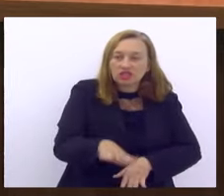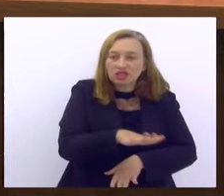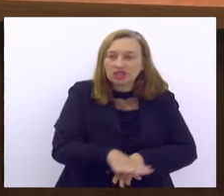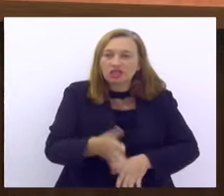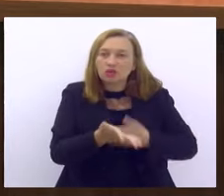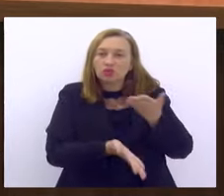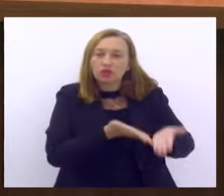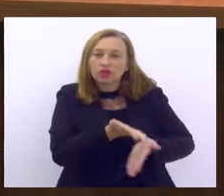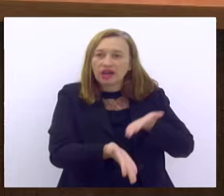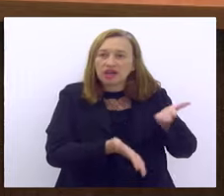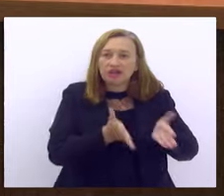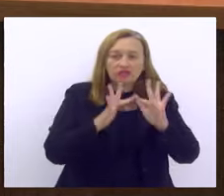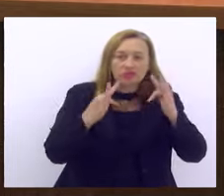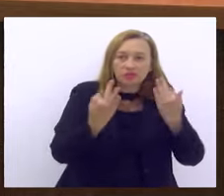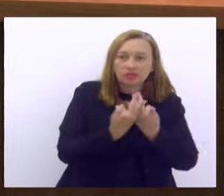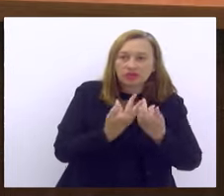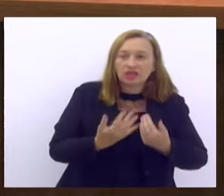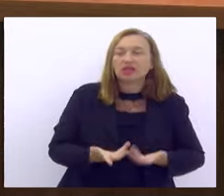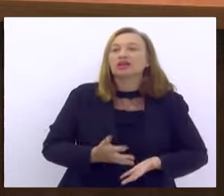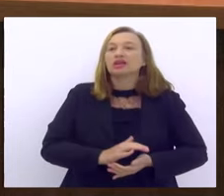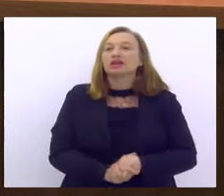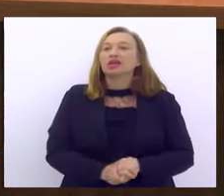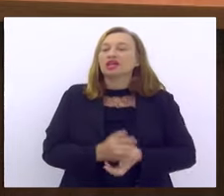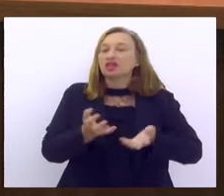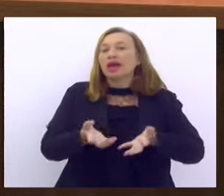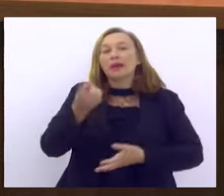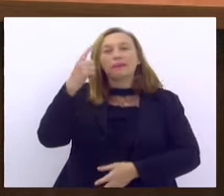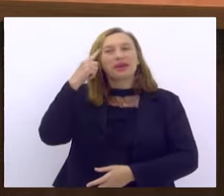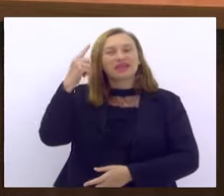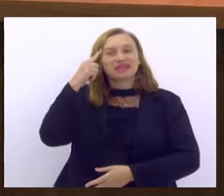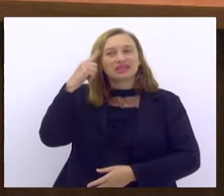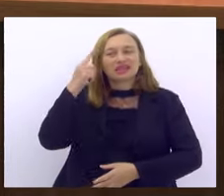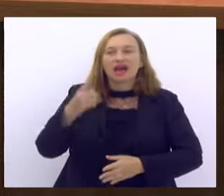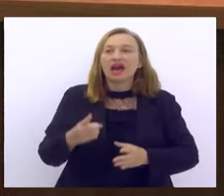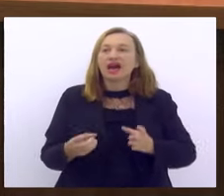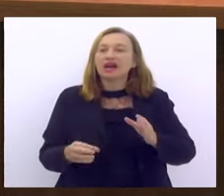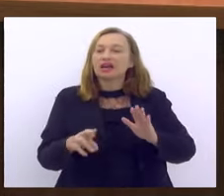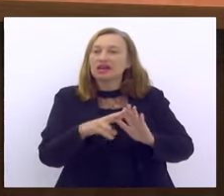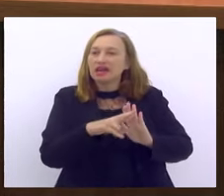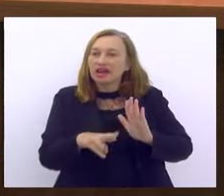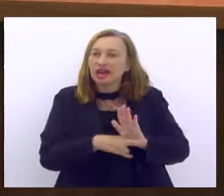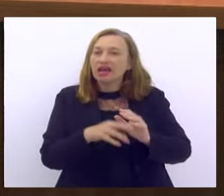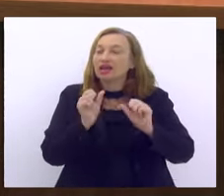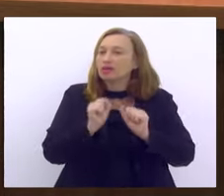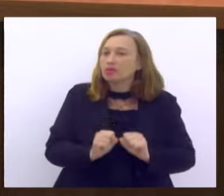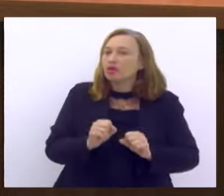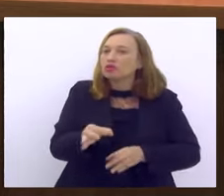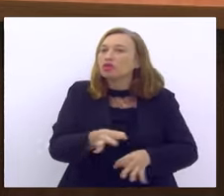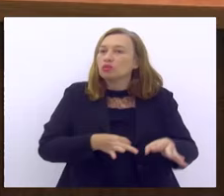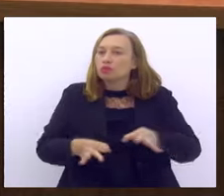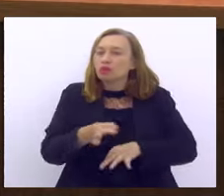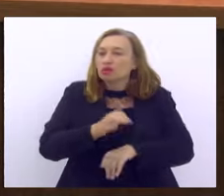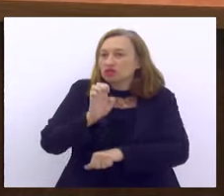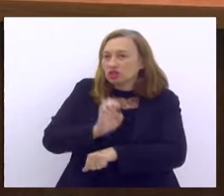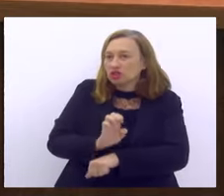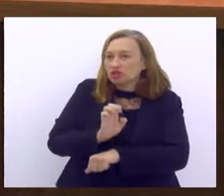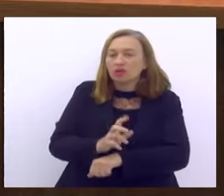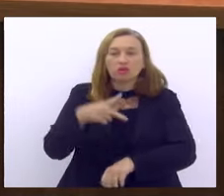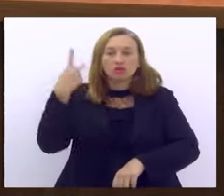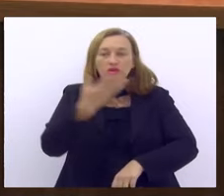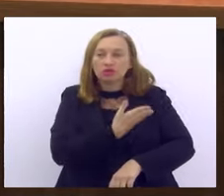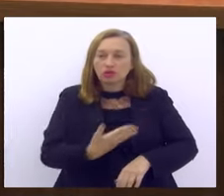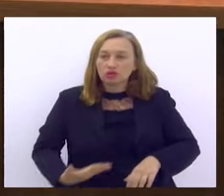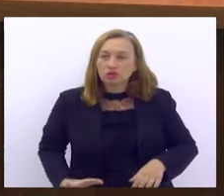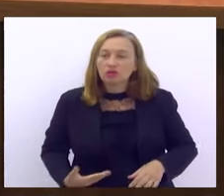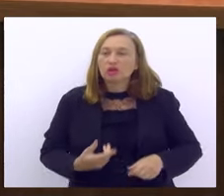cargo das mulheres. A gente quer pensar em diretrizes e que possa um plano estadual de políticas públicas